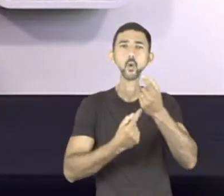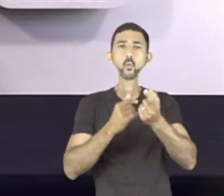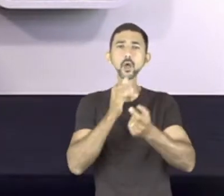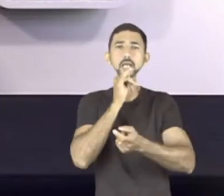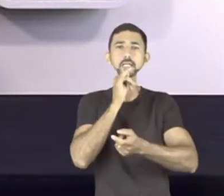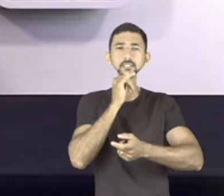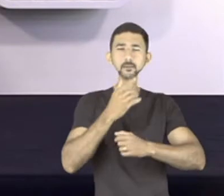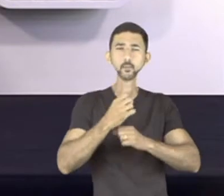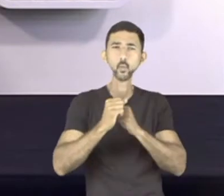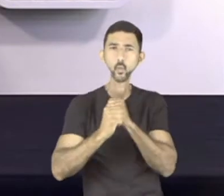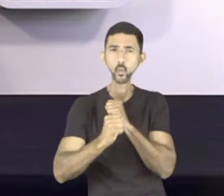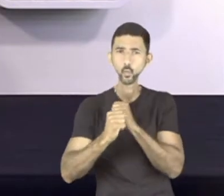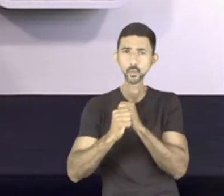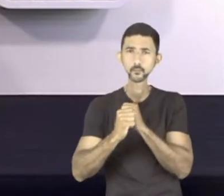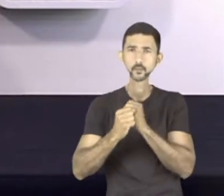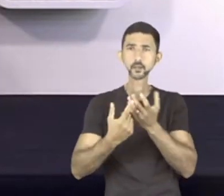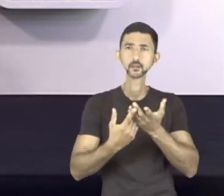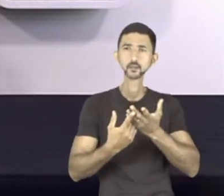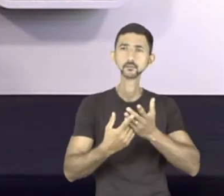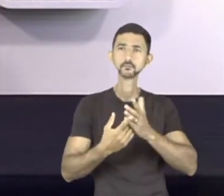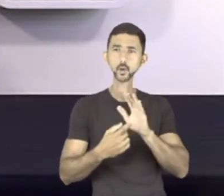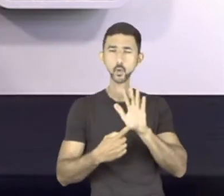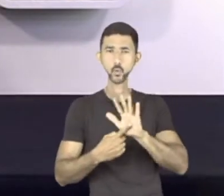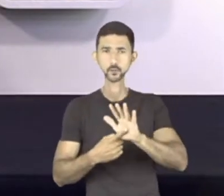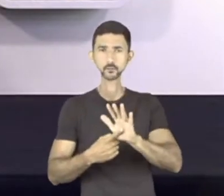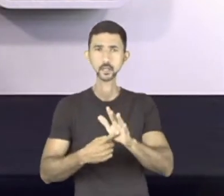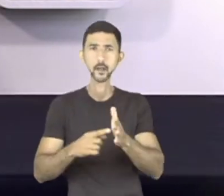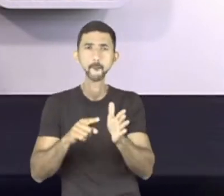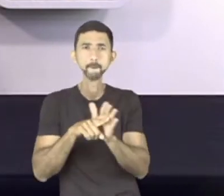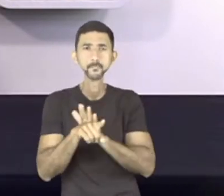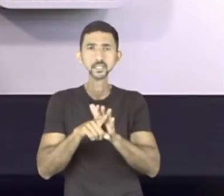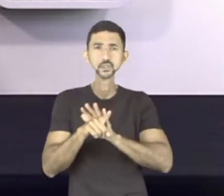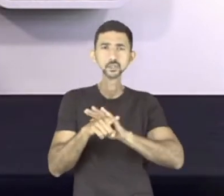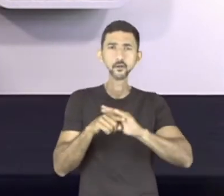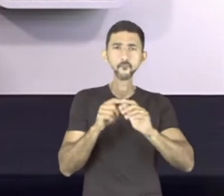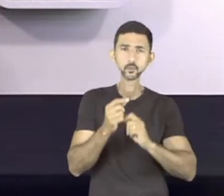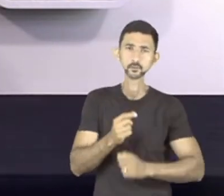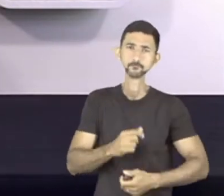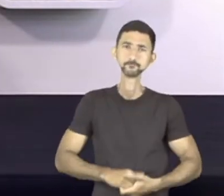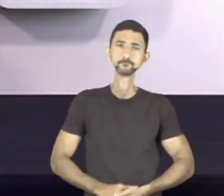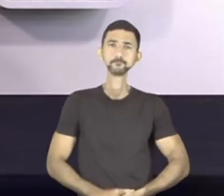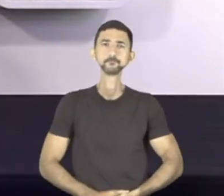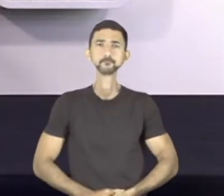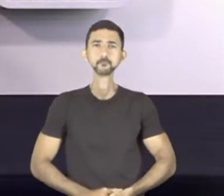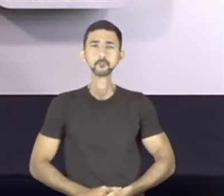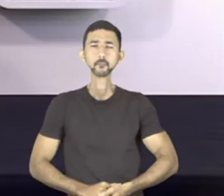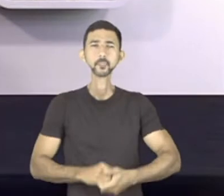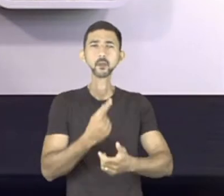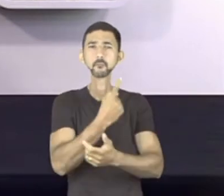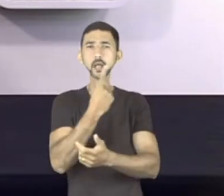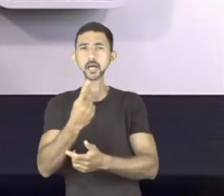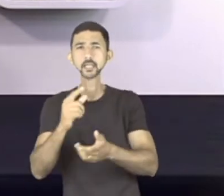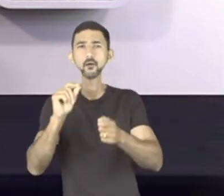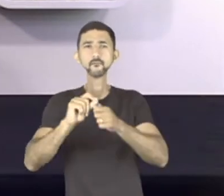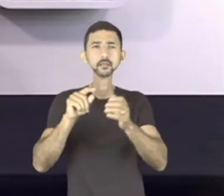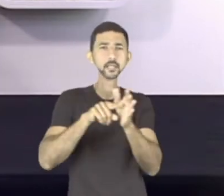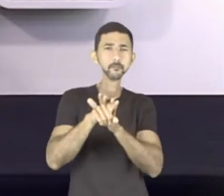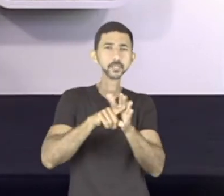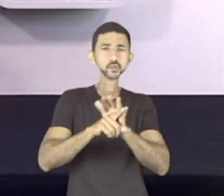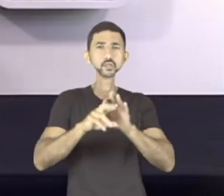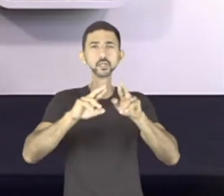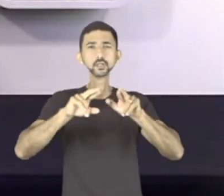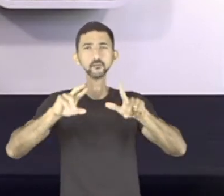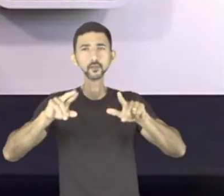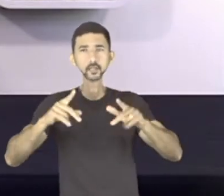de que poderiam aparecer na pesquisa de vocês, tá? Então, cada um fez a sua pesquisa de formas